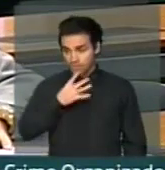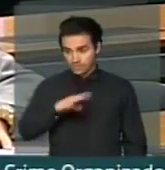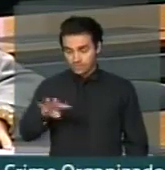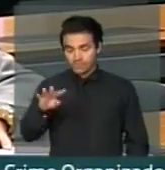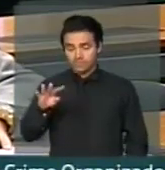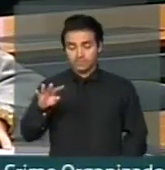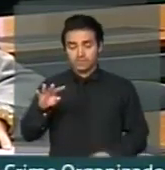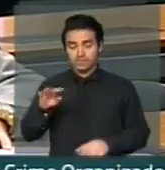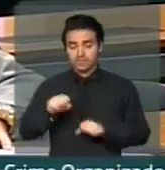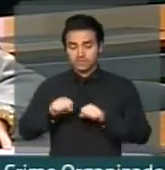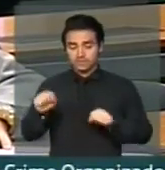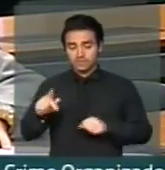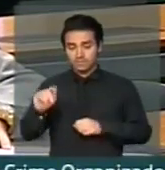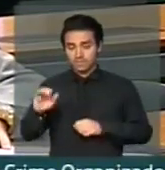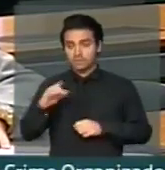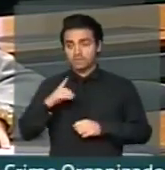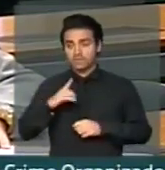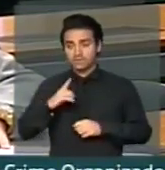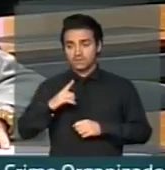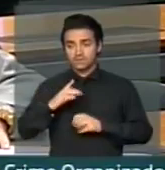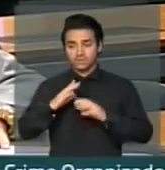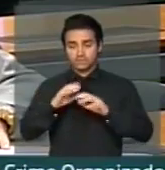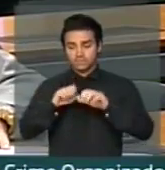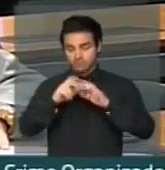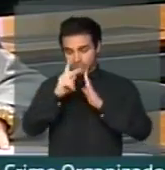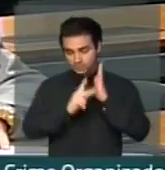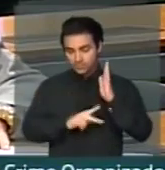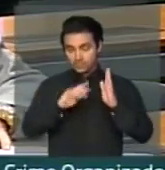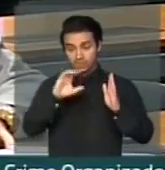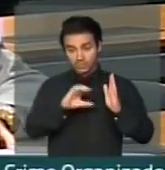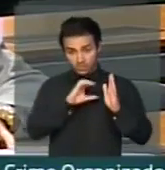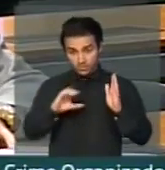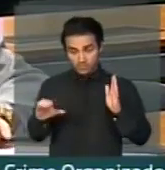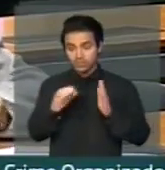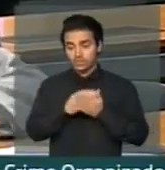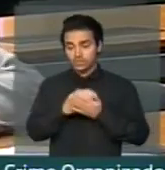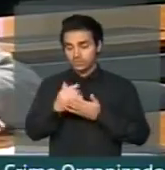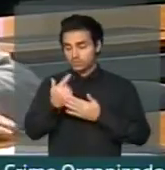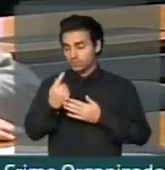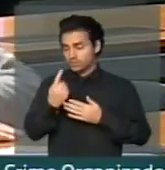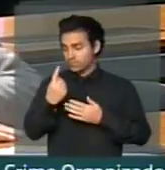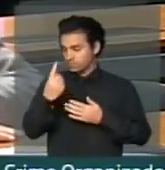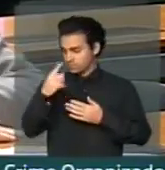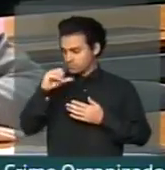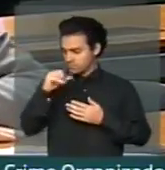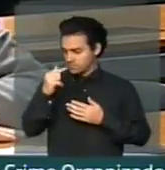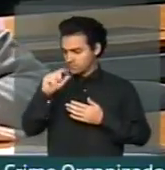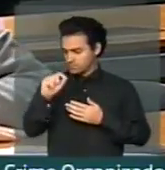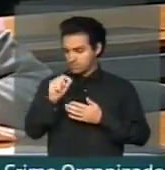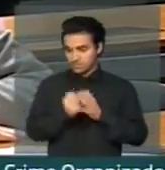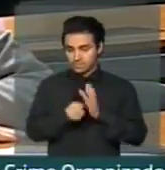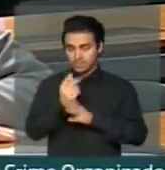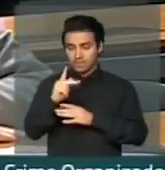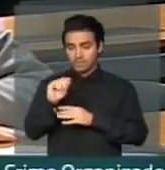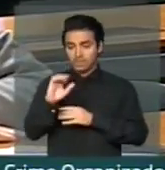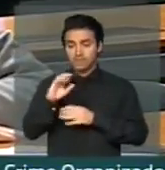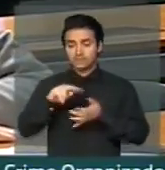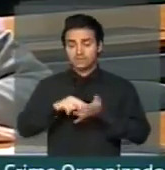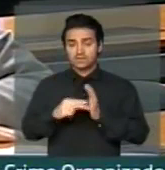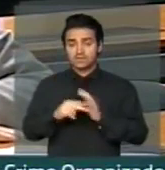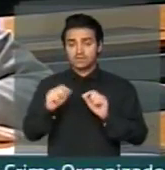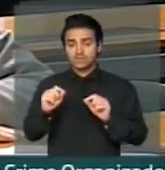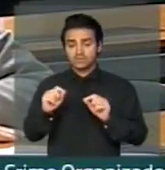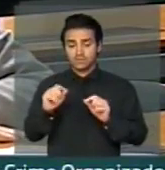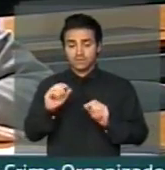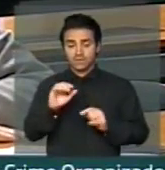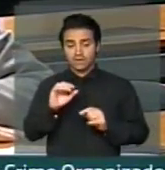pac e é um projeto católico do início dos anos 70 criar de maneira experimental a siga pac significava Originalmente